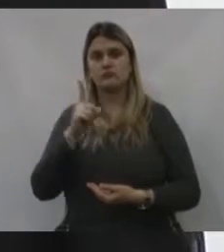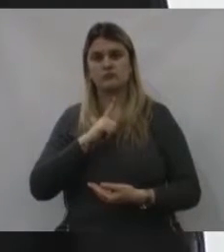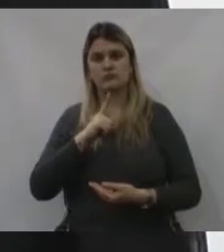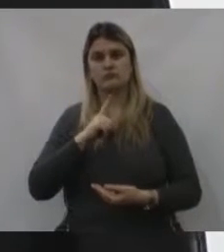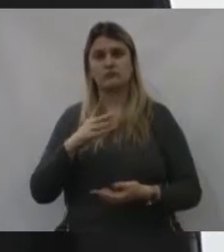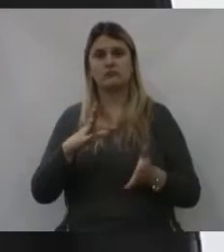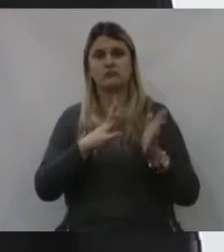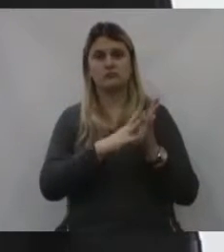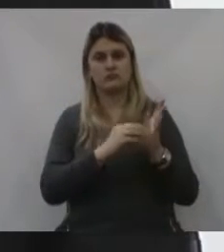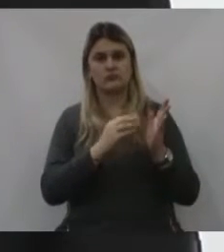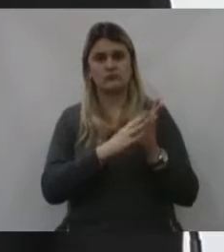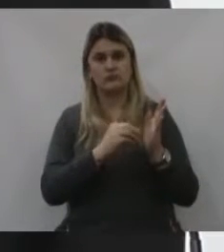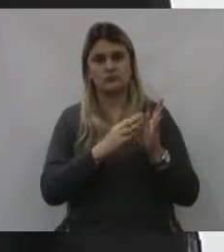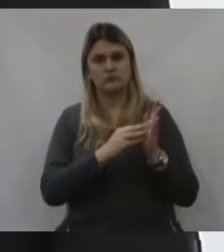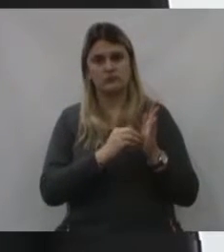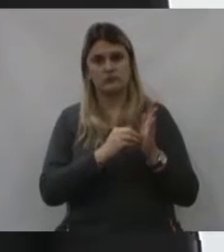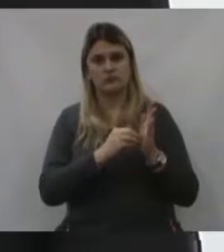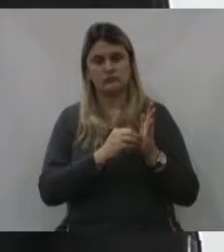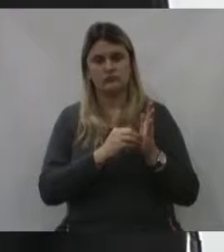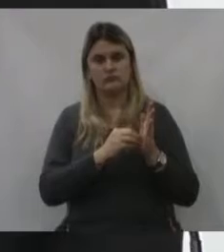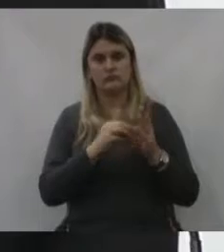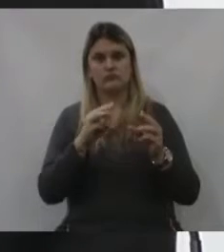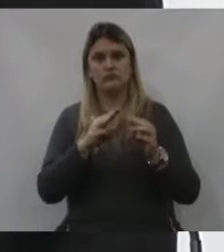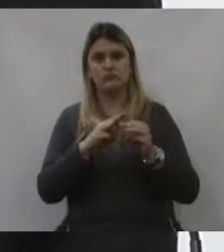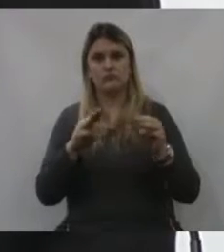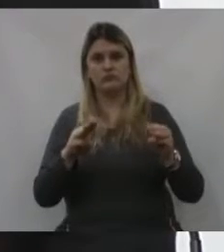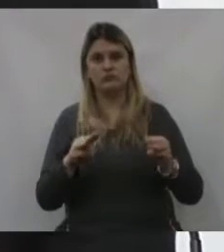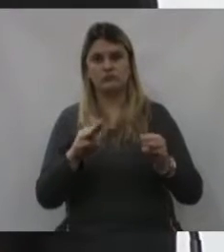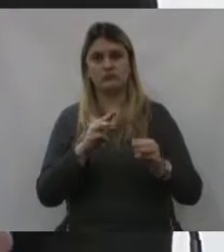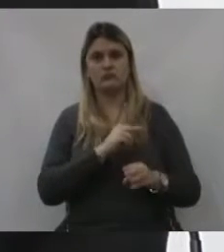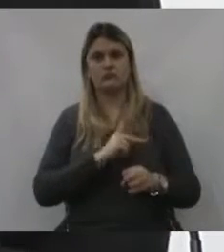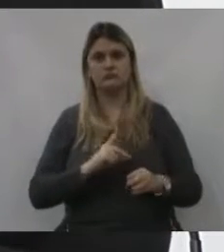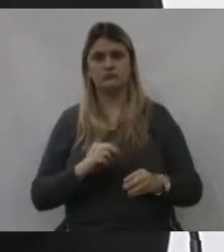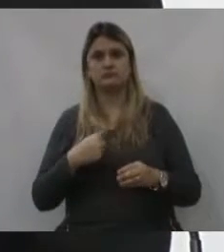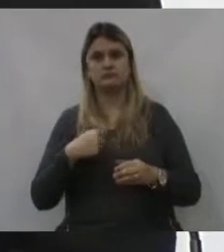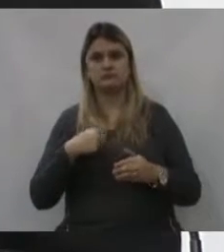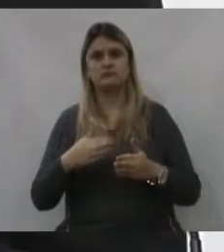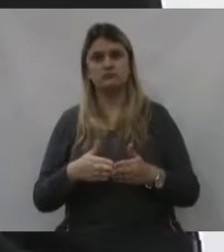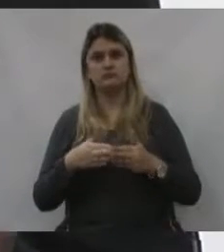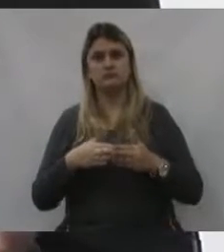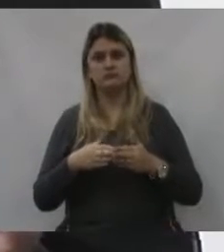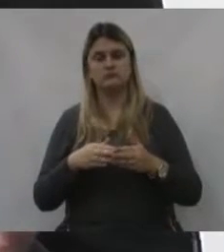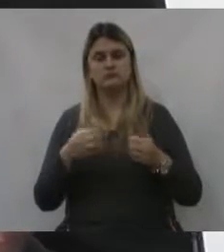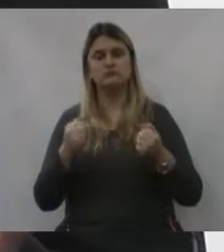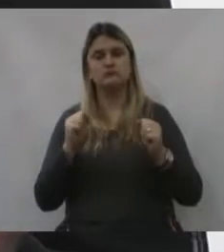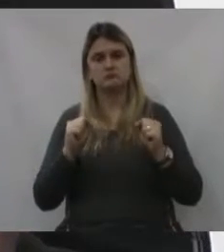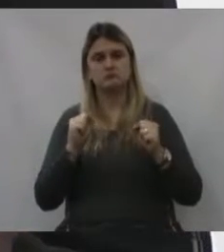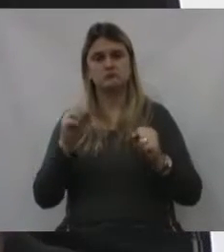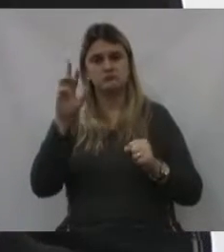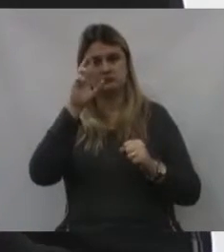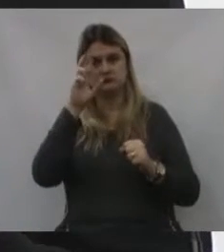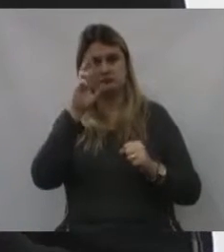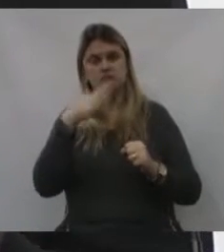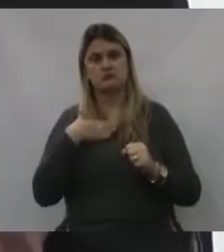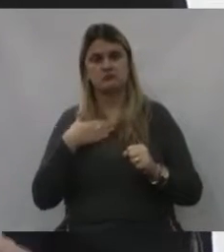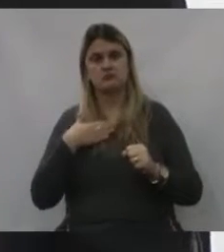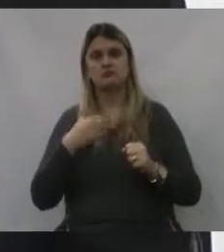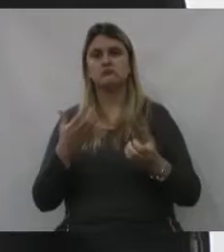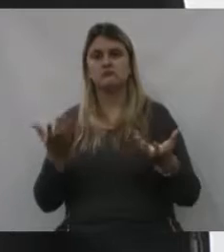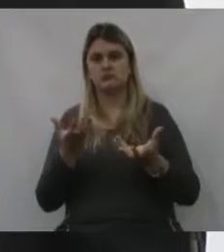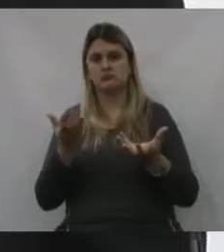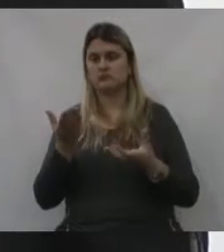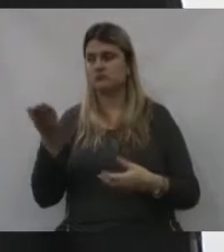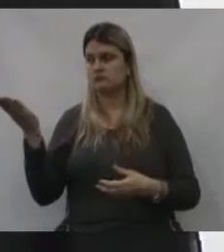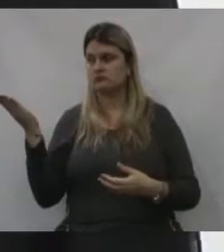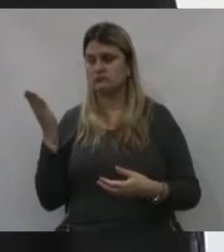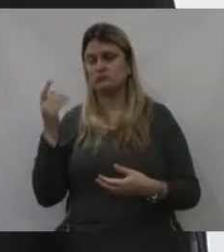oportunidade. Aqui está também a cópia do Ministério Público, que eu pedi para ser investigado, né? E